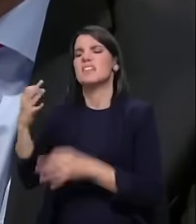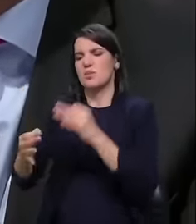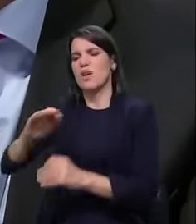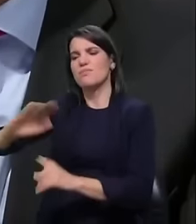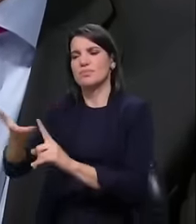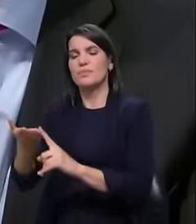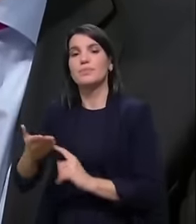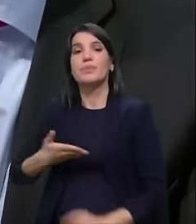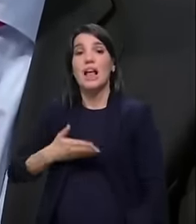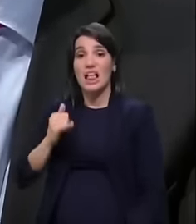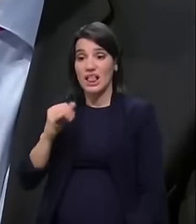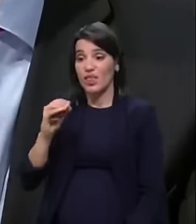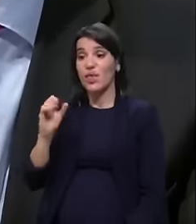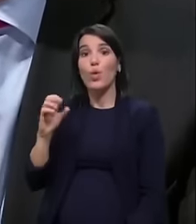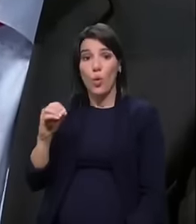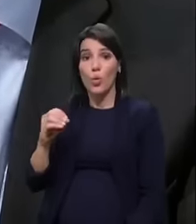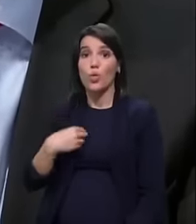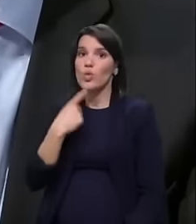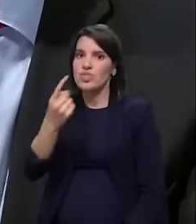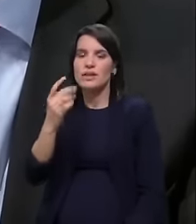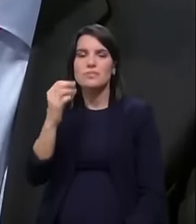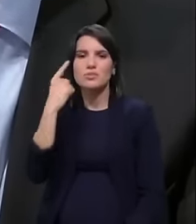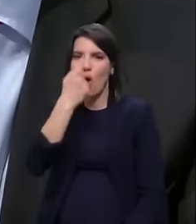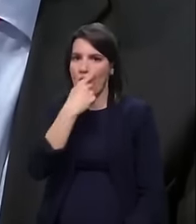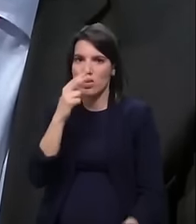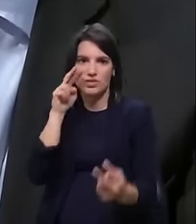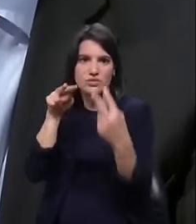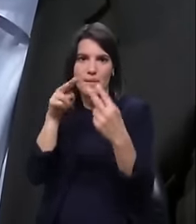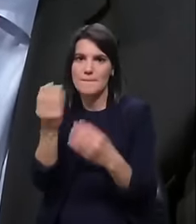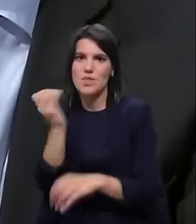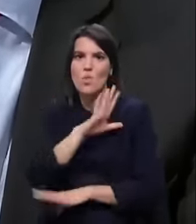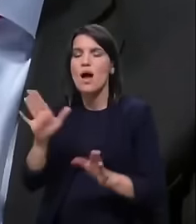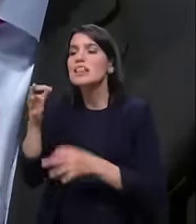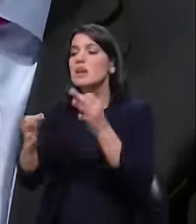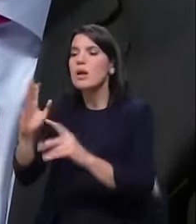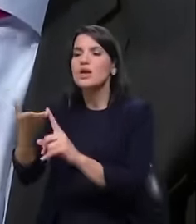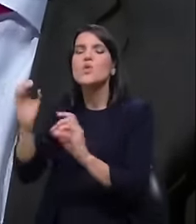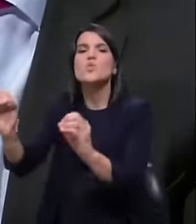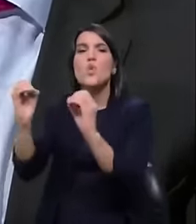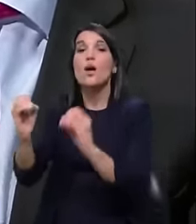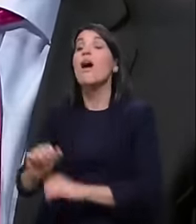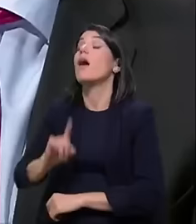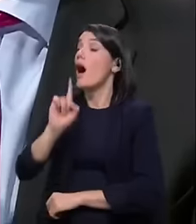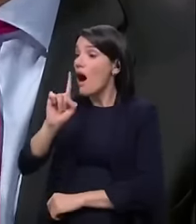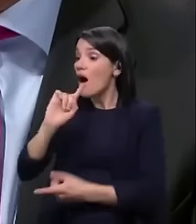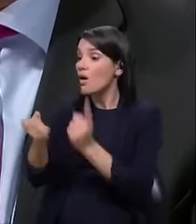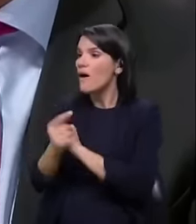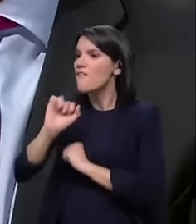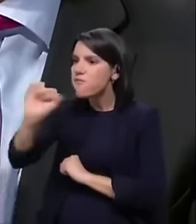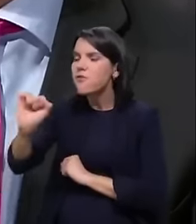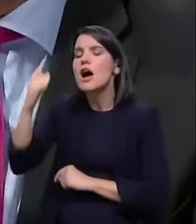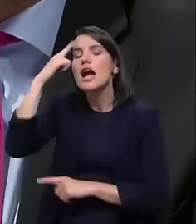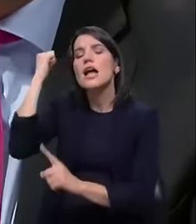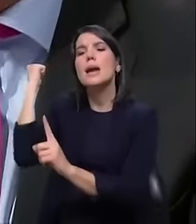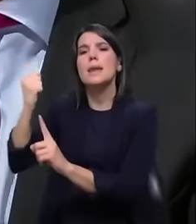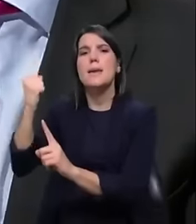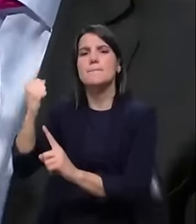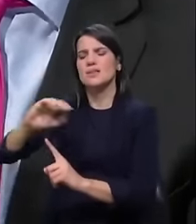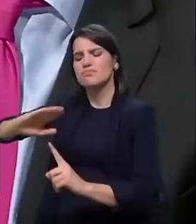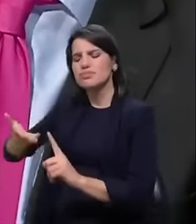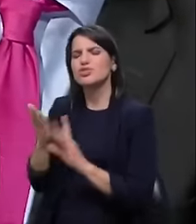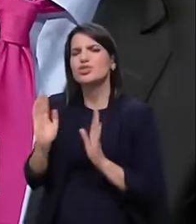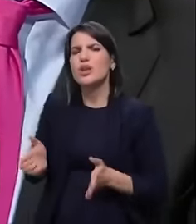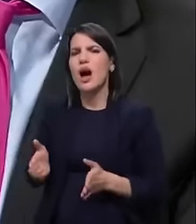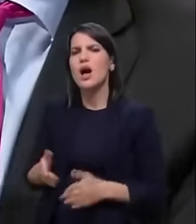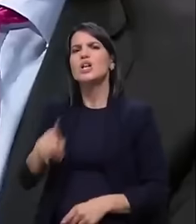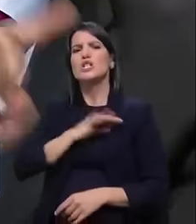Falso. O Diogo Pacheco Amorim, Mariana Mortágua, eu digo-lhe, olho nos olhos sem medo, nunca foi condenado por tribunal nenhum. Já os seus são criminosos, condenados, que os